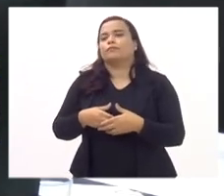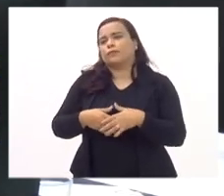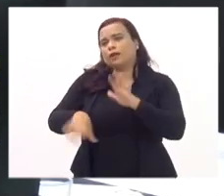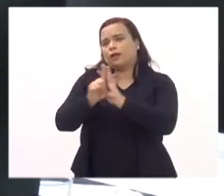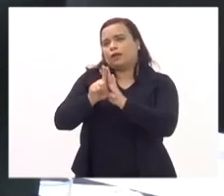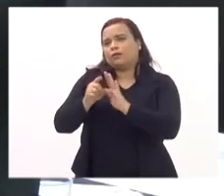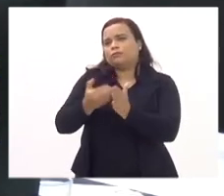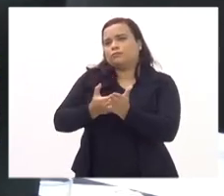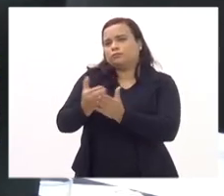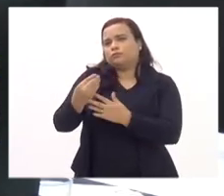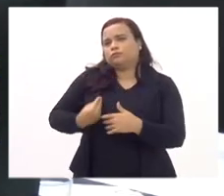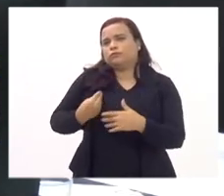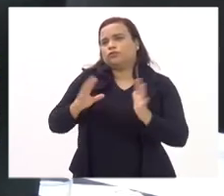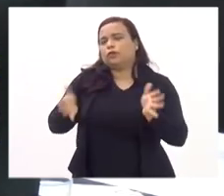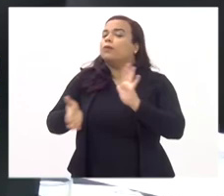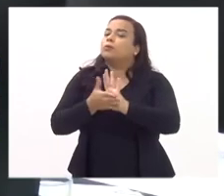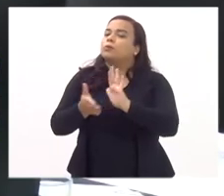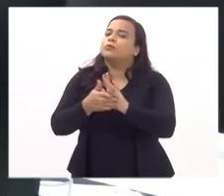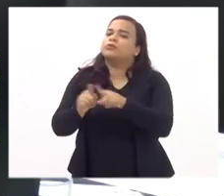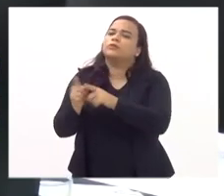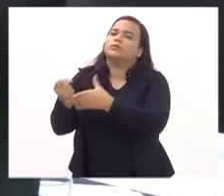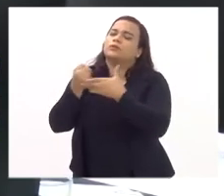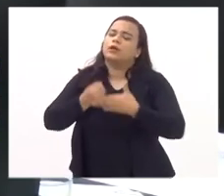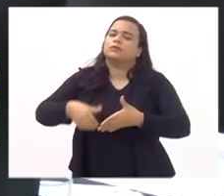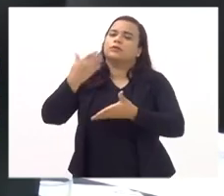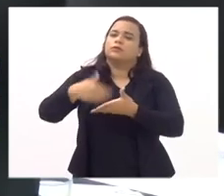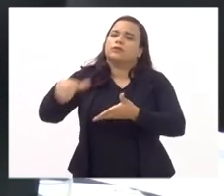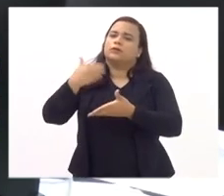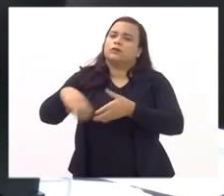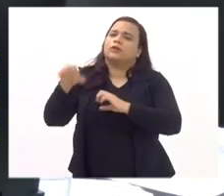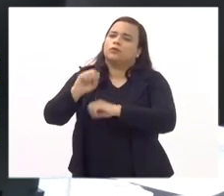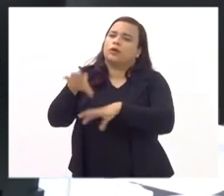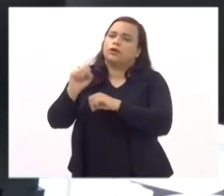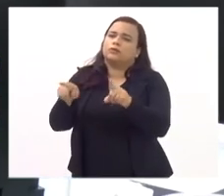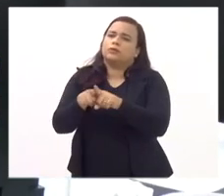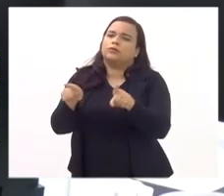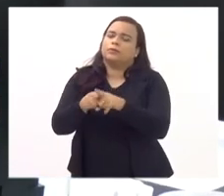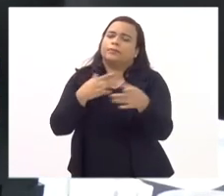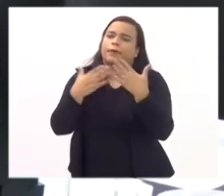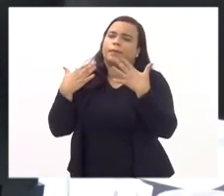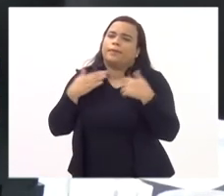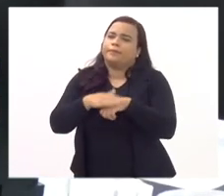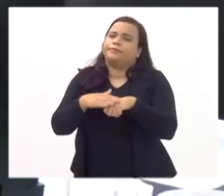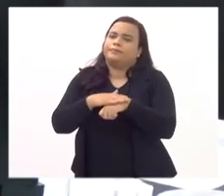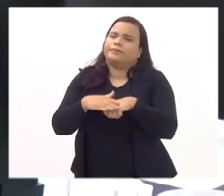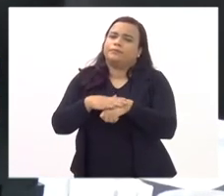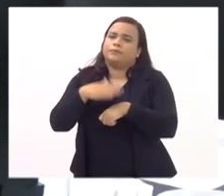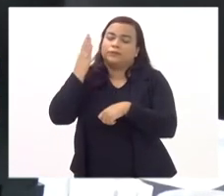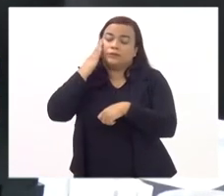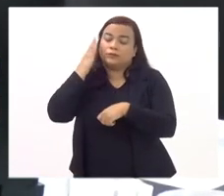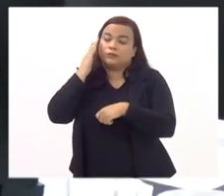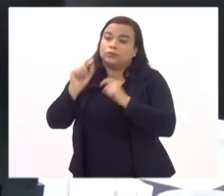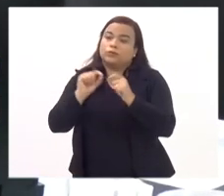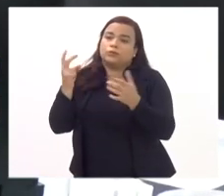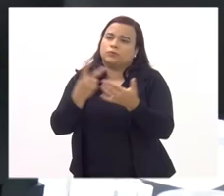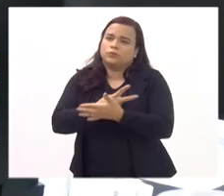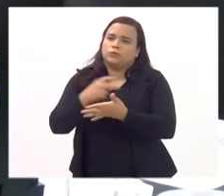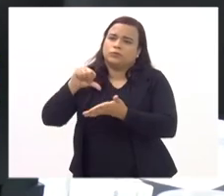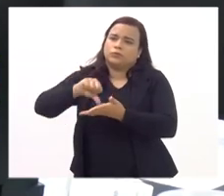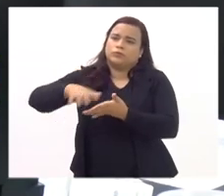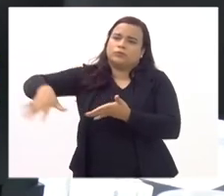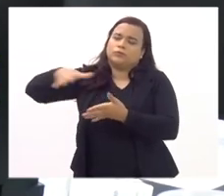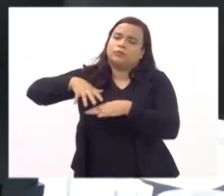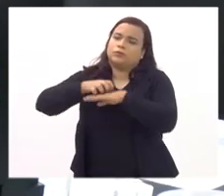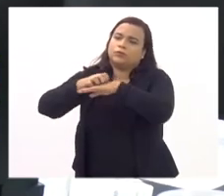vigência. Se propôs a trazer a Secretaria de Educação também para essa conversa, para entender, né, com o setor de transporte